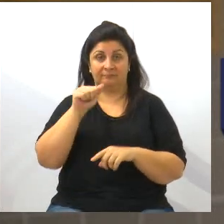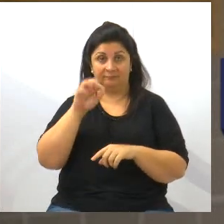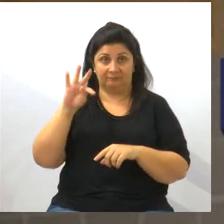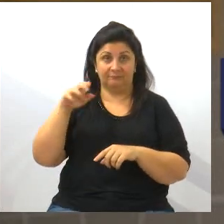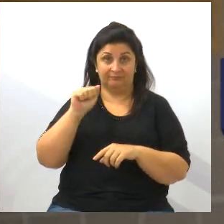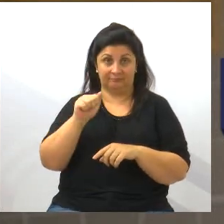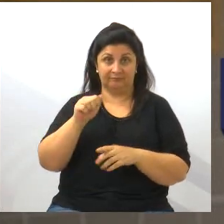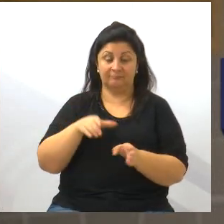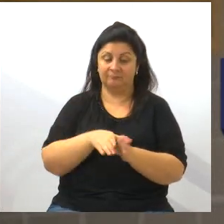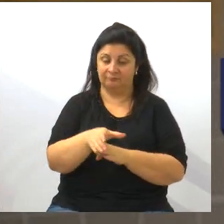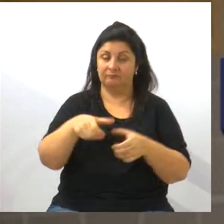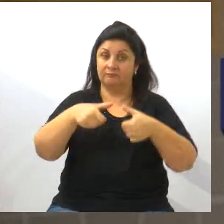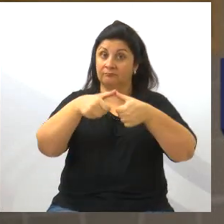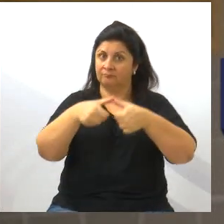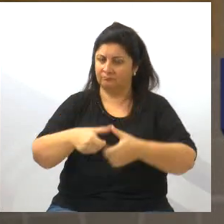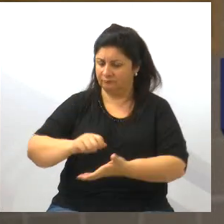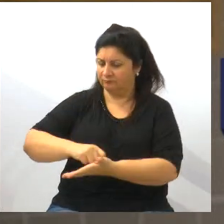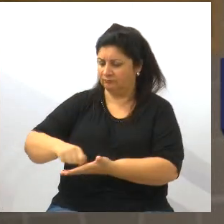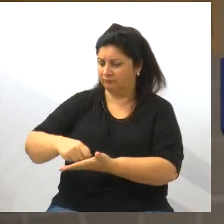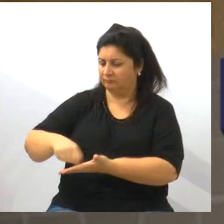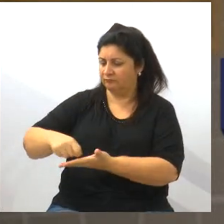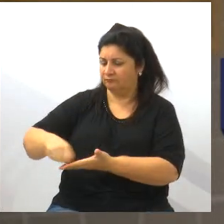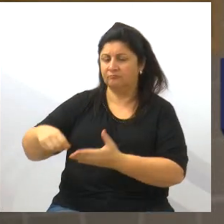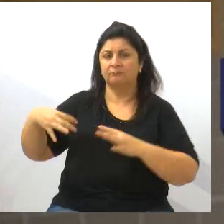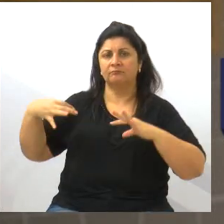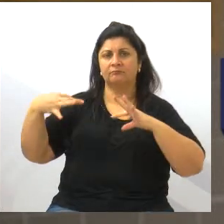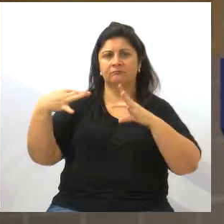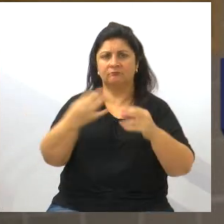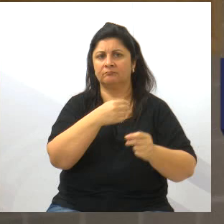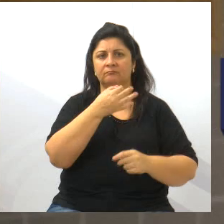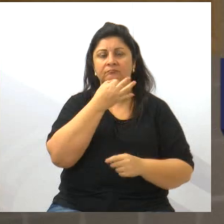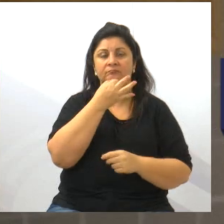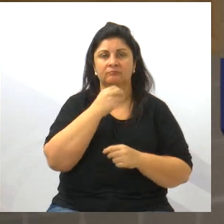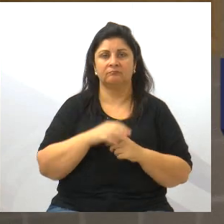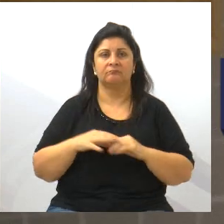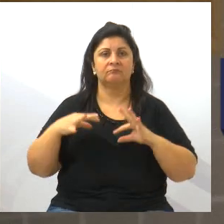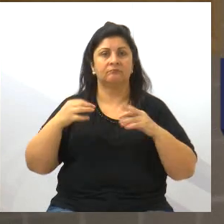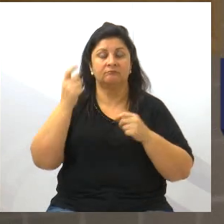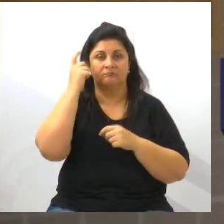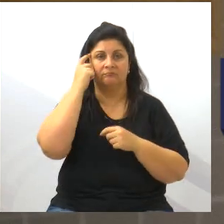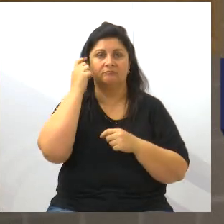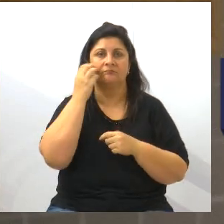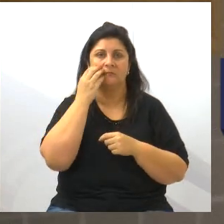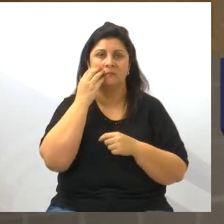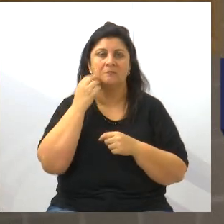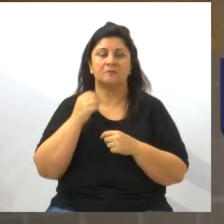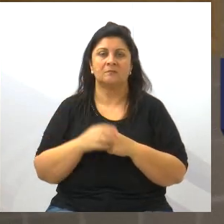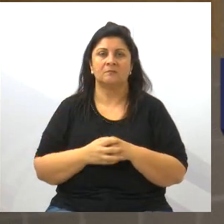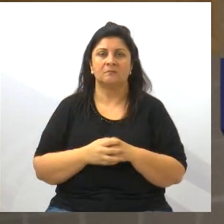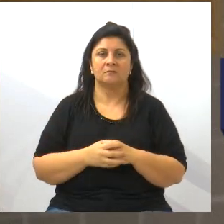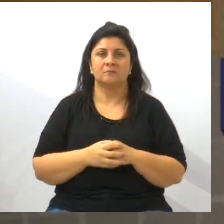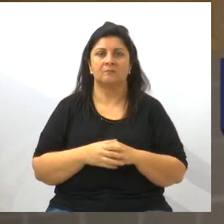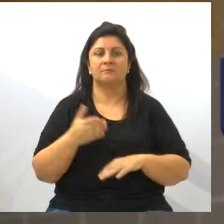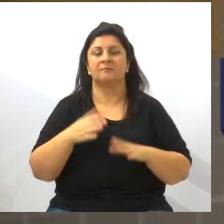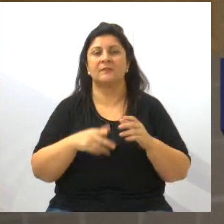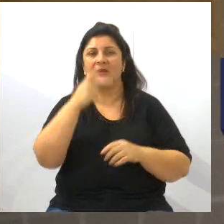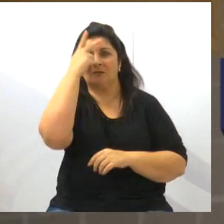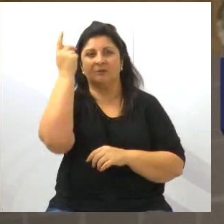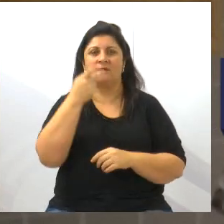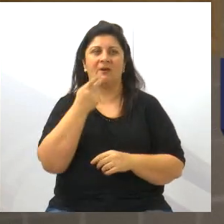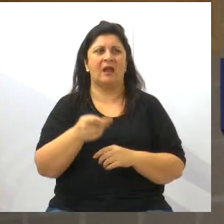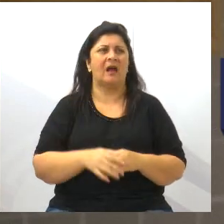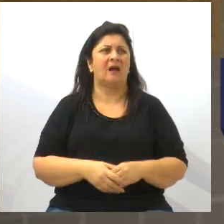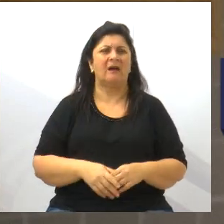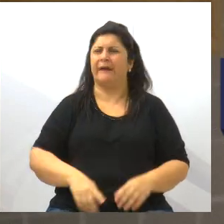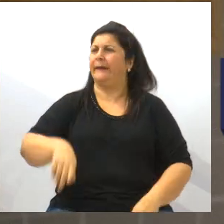conselhos ficam registrados todas as opiniões, todos os pensamentos, né? Então, quando às vezes as pessoas falam assim, mas eu não sei